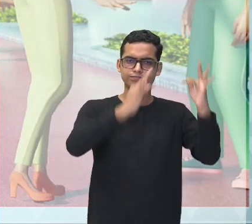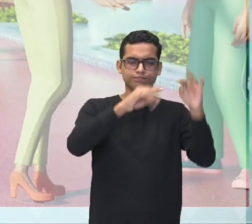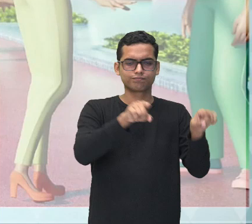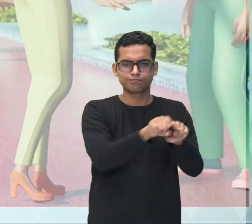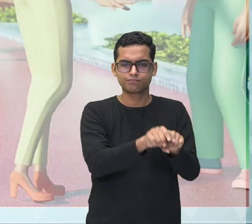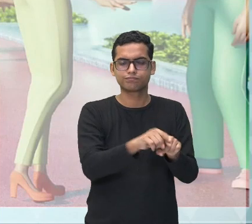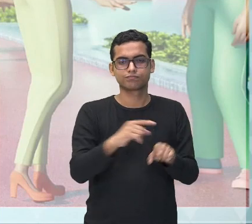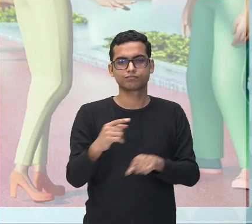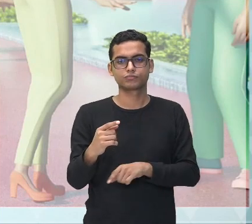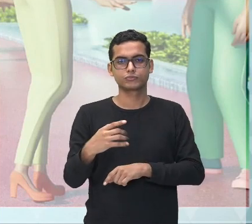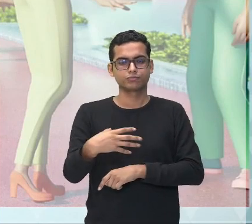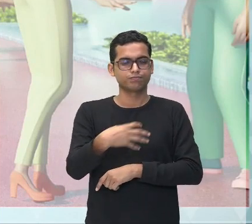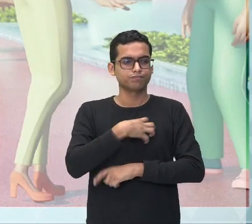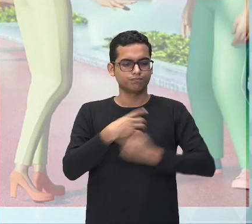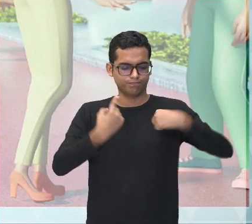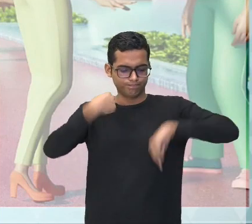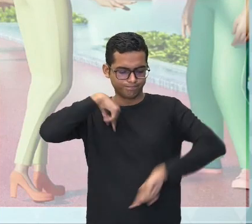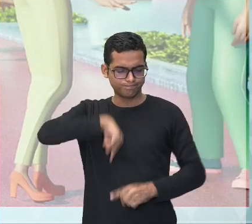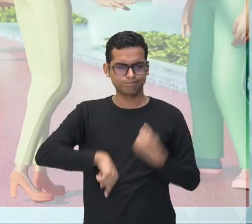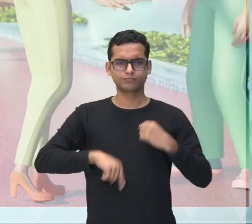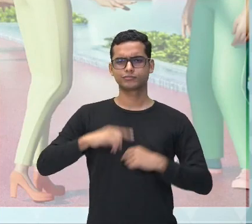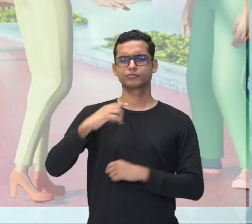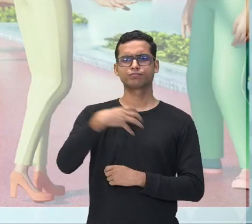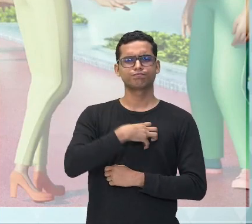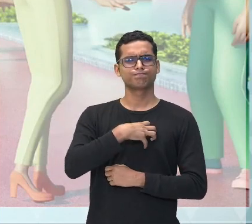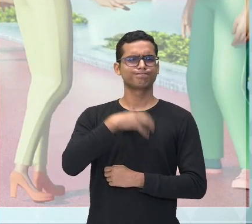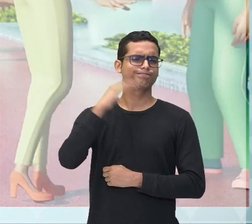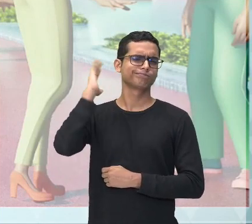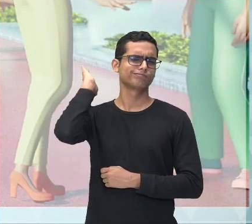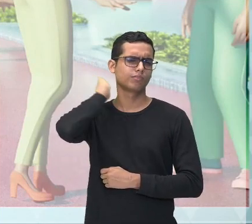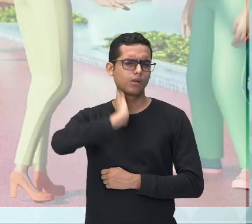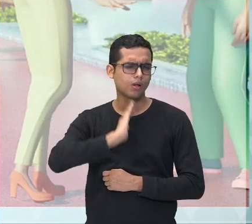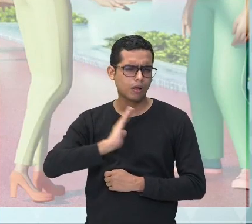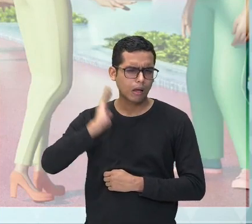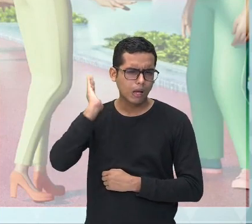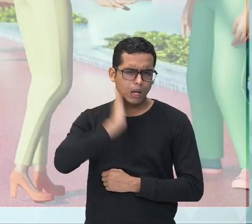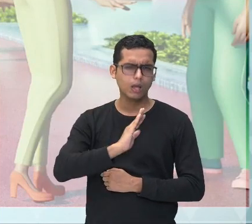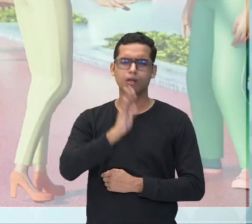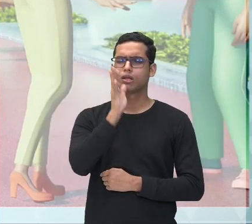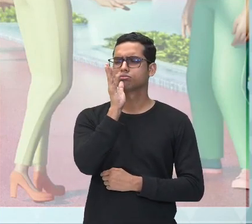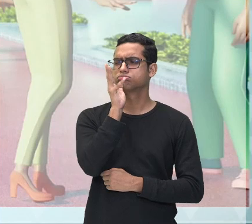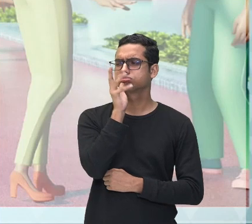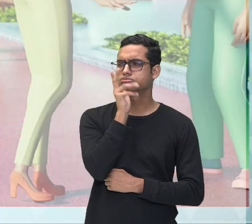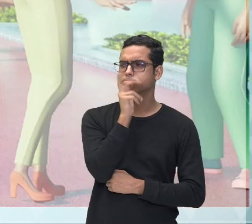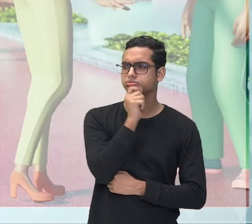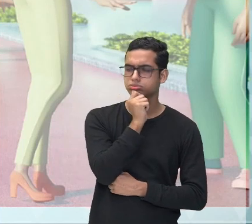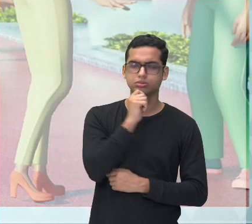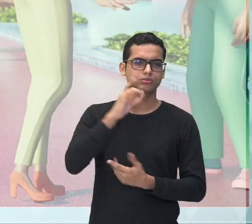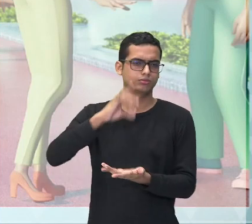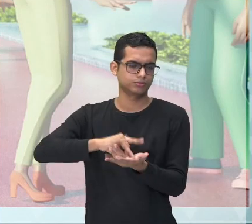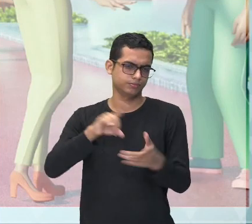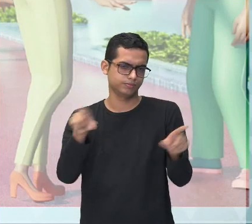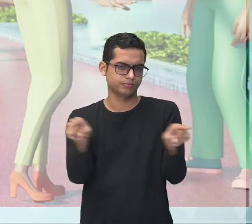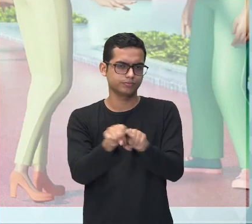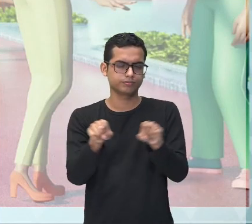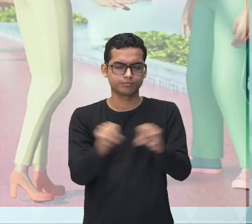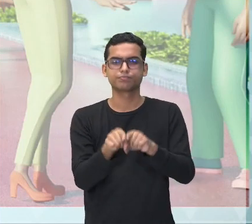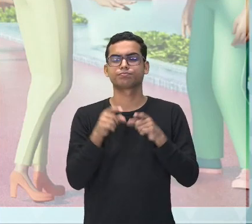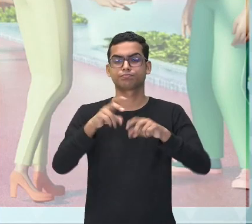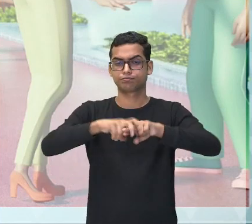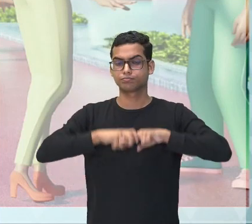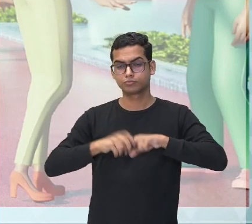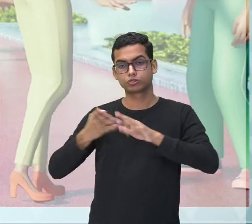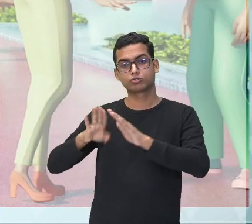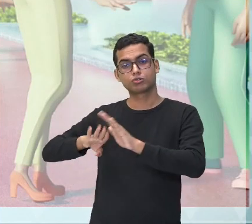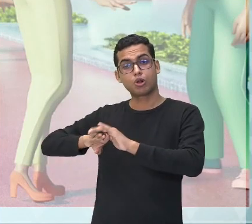mais preguiçoso, né? Justamente por conta desse comodismo que é